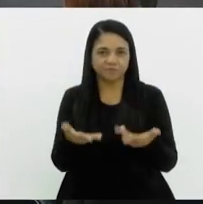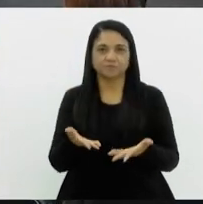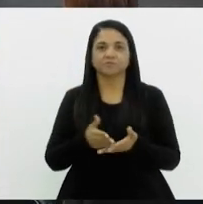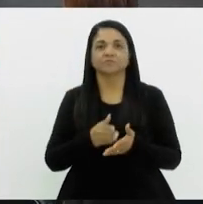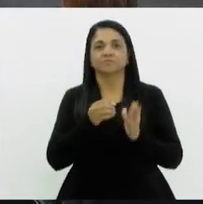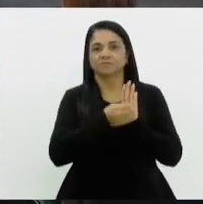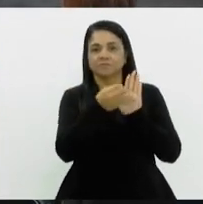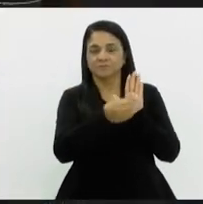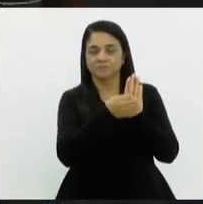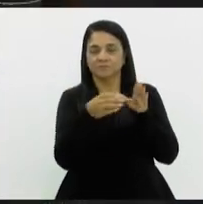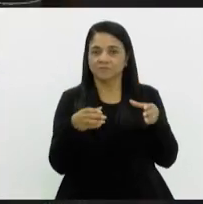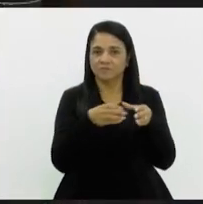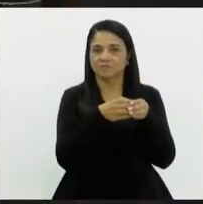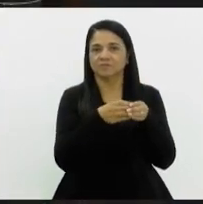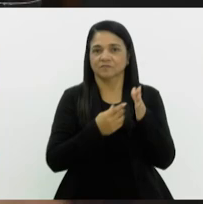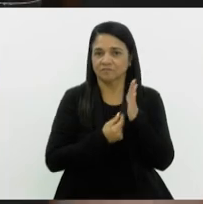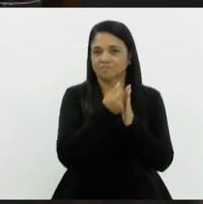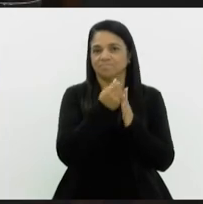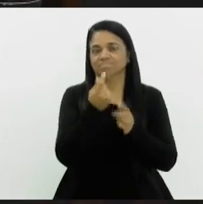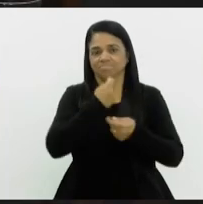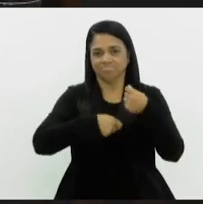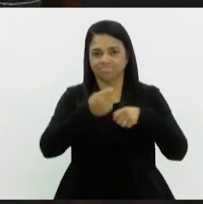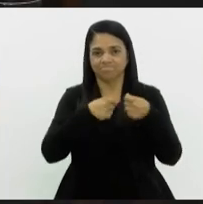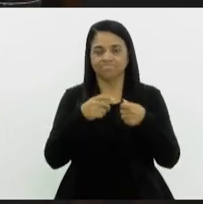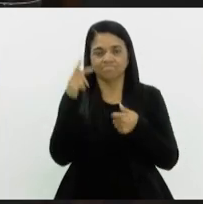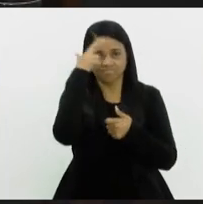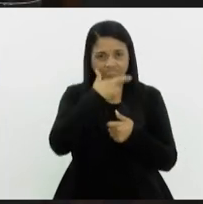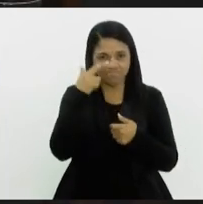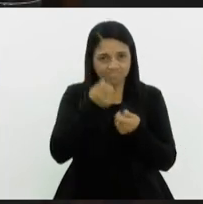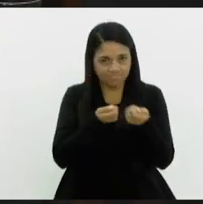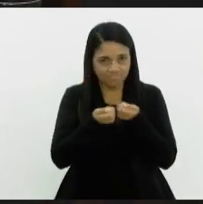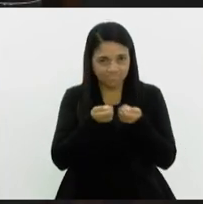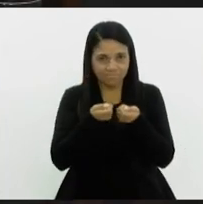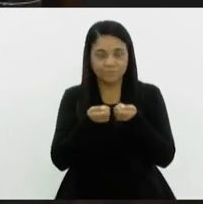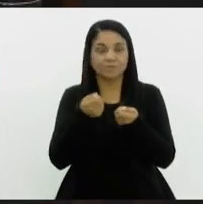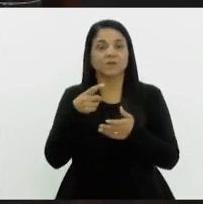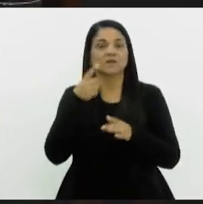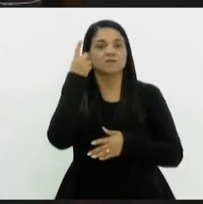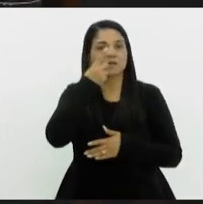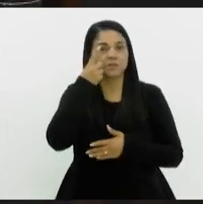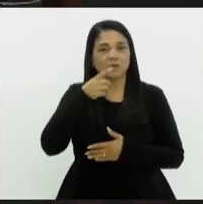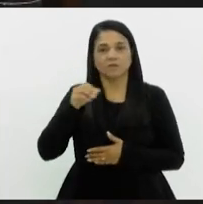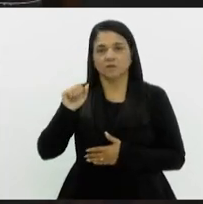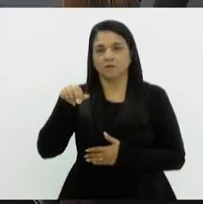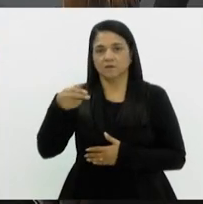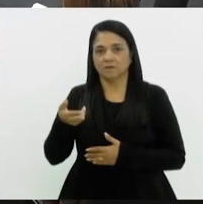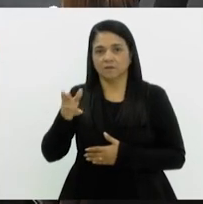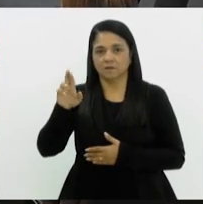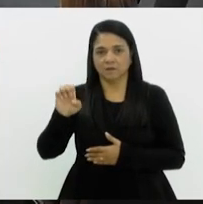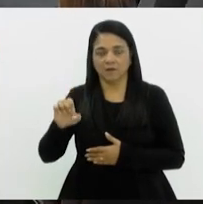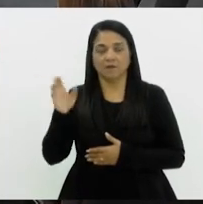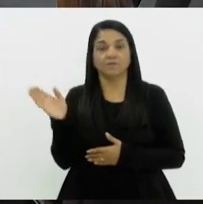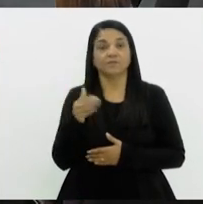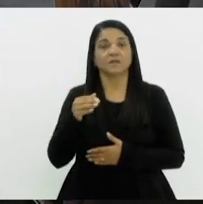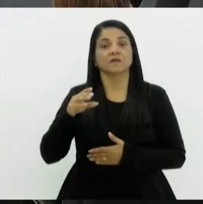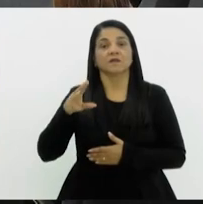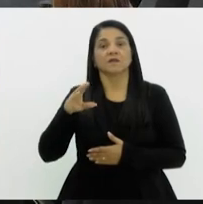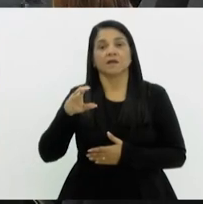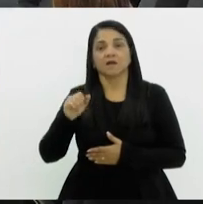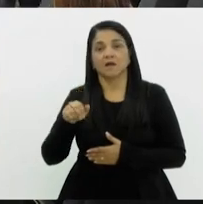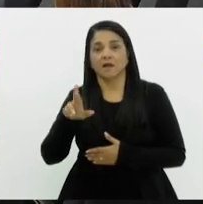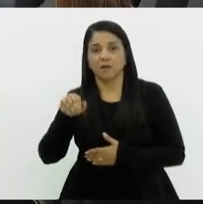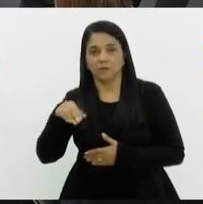Para emitir parecer pela Comissão de Orçamento, Finanças e Fiscalização Financeira e Controle, deputado André Correia, deputado Carlos